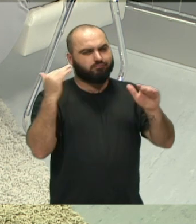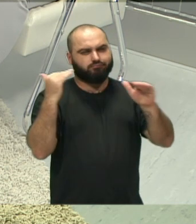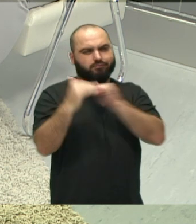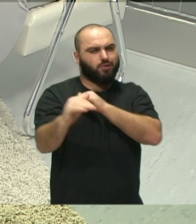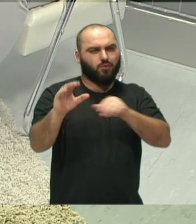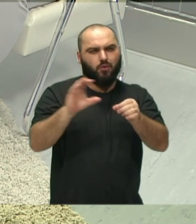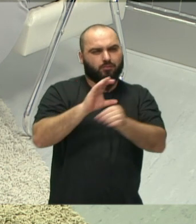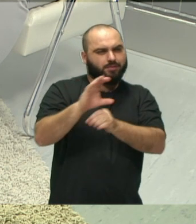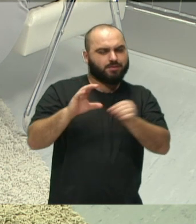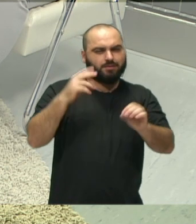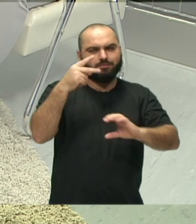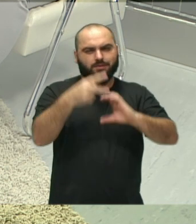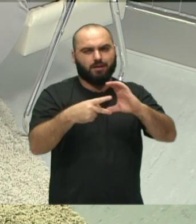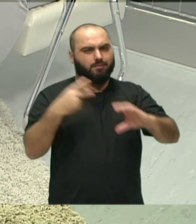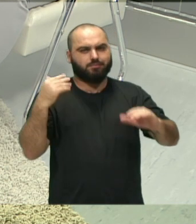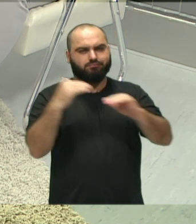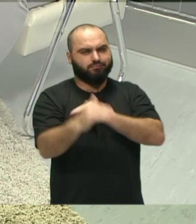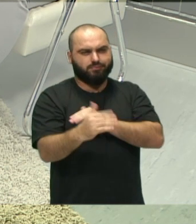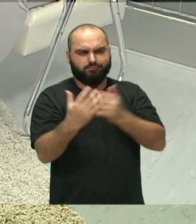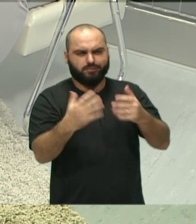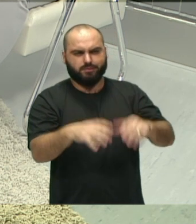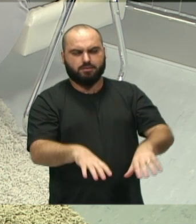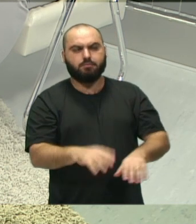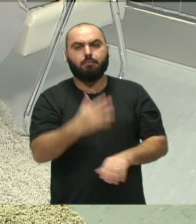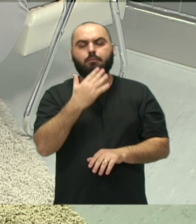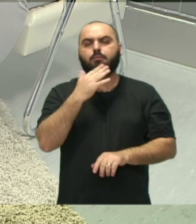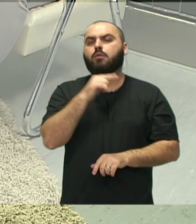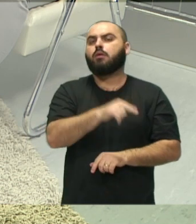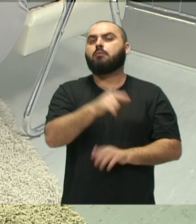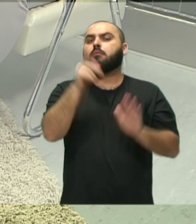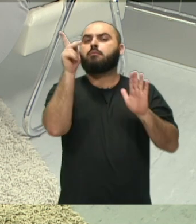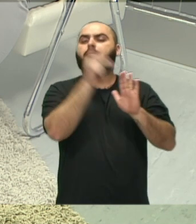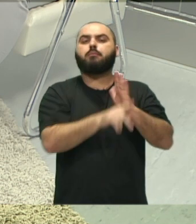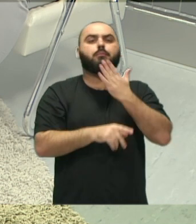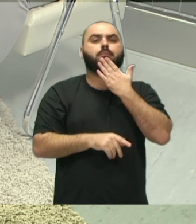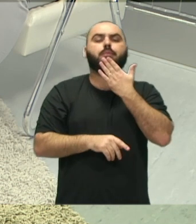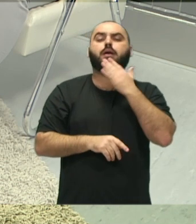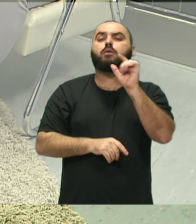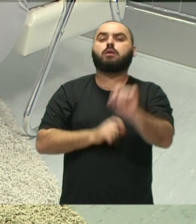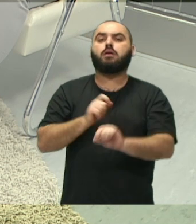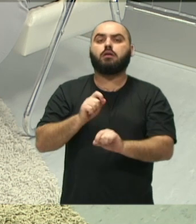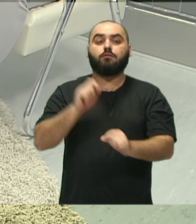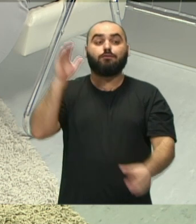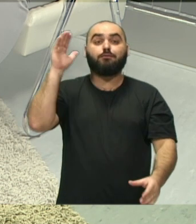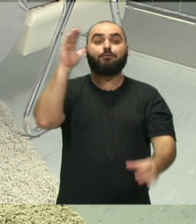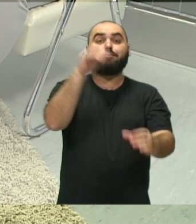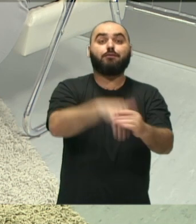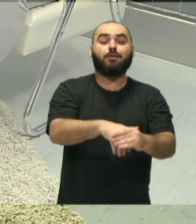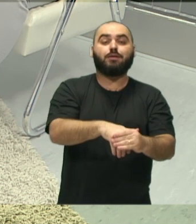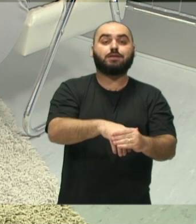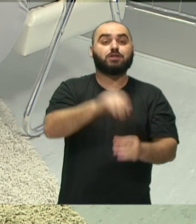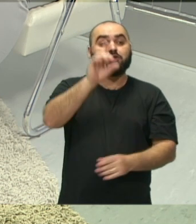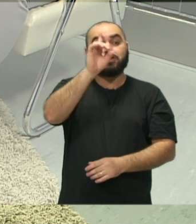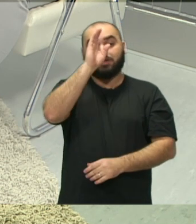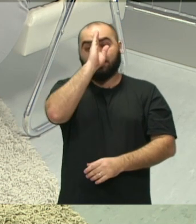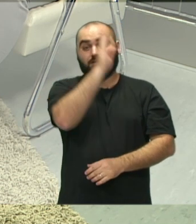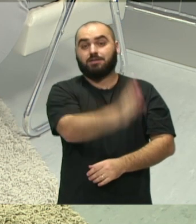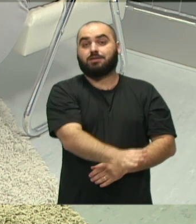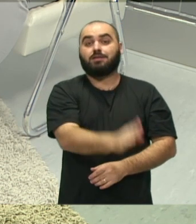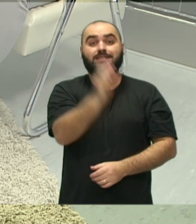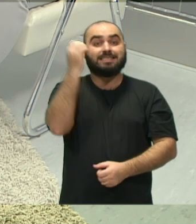casa. Ele pede e propõe a eleição direta para diretor escolar.